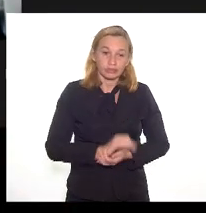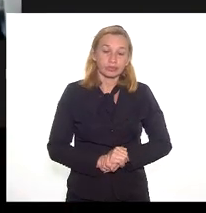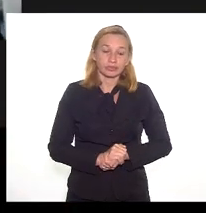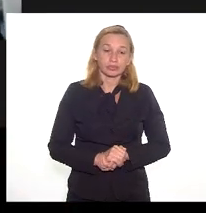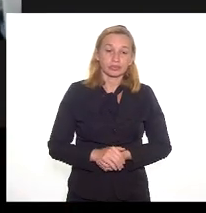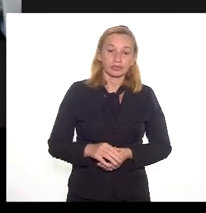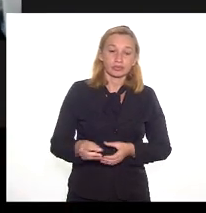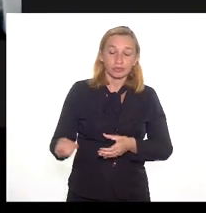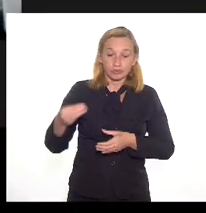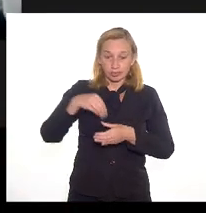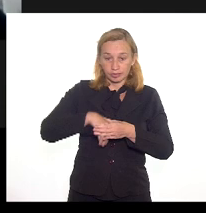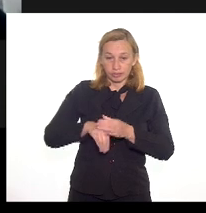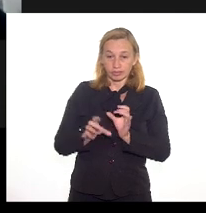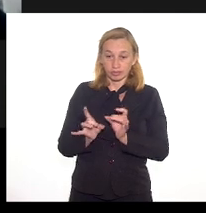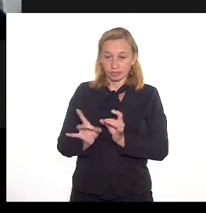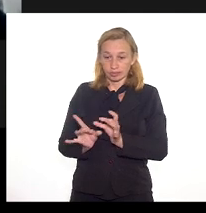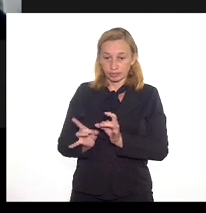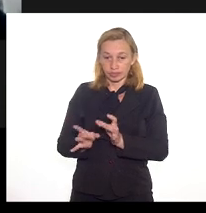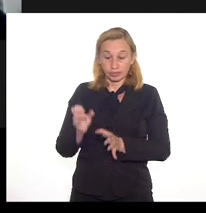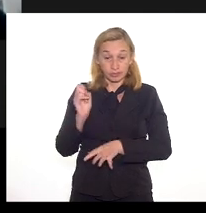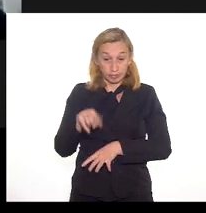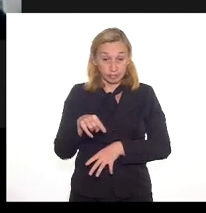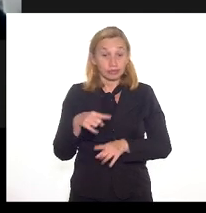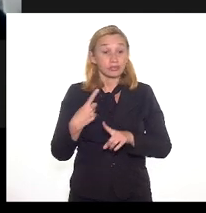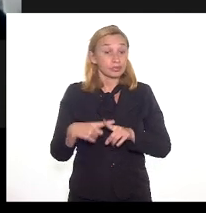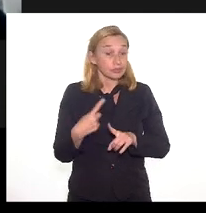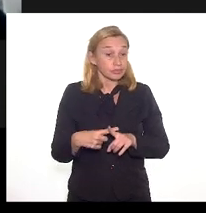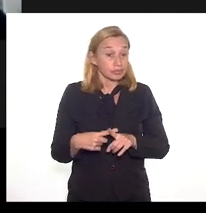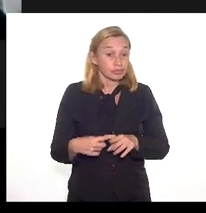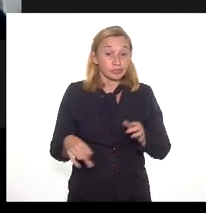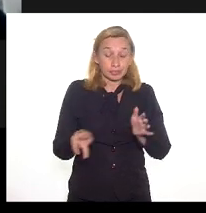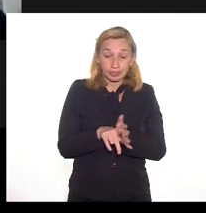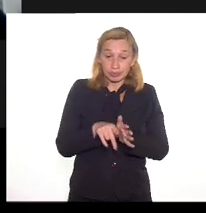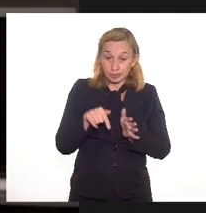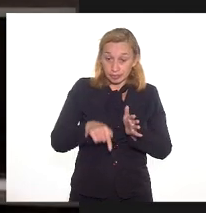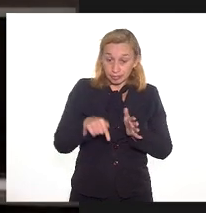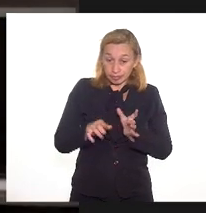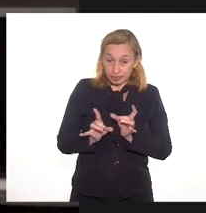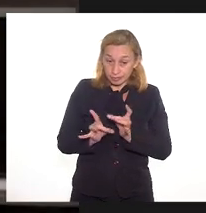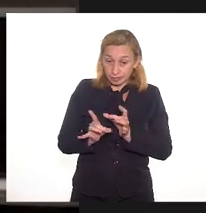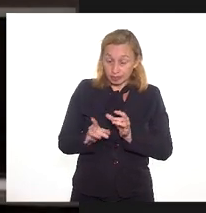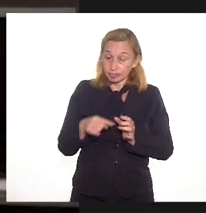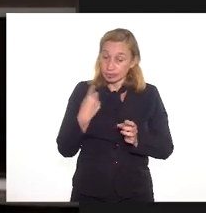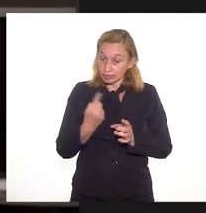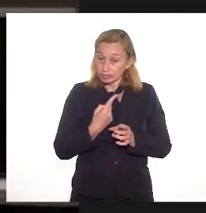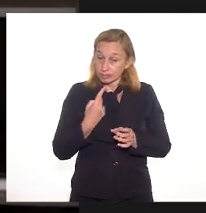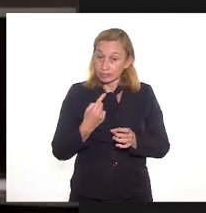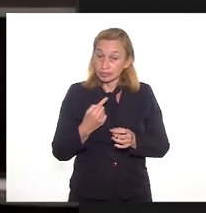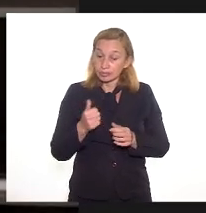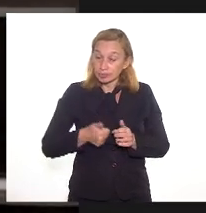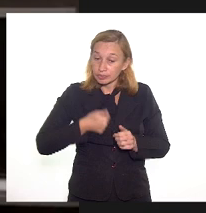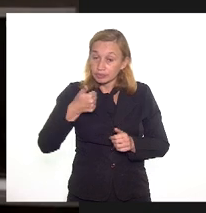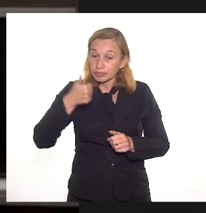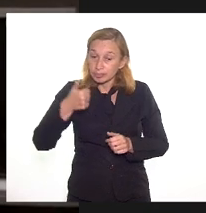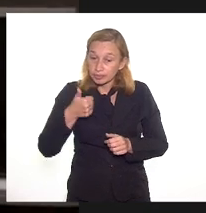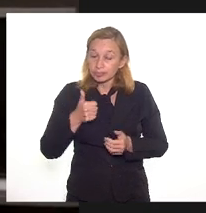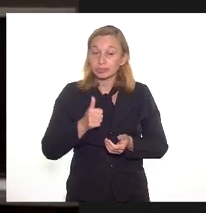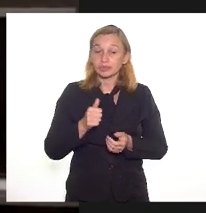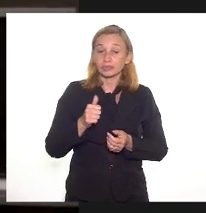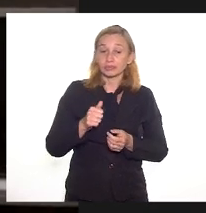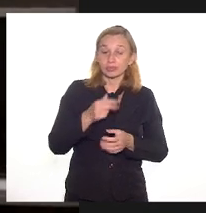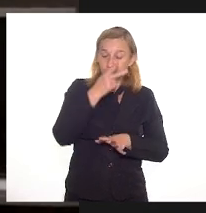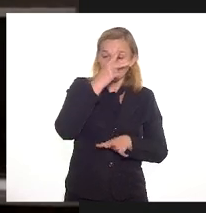mercado interno, né? Porque é através dele que nós vamos poder proporcionar a essas